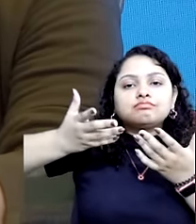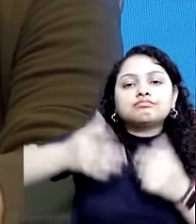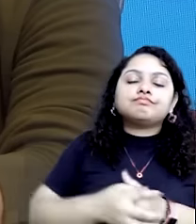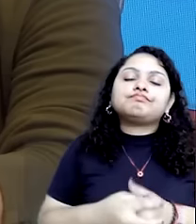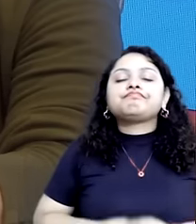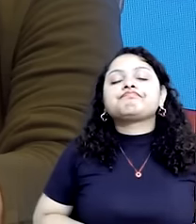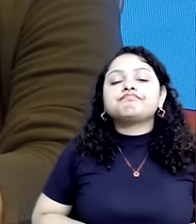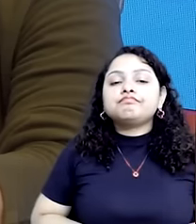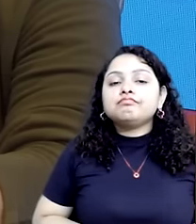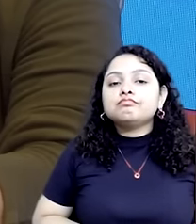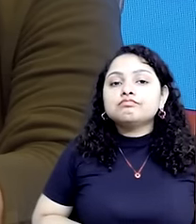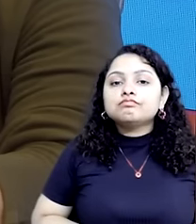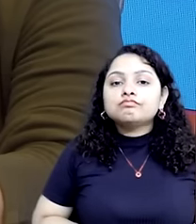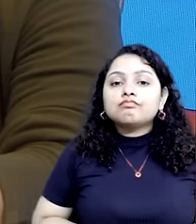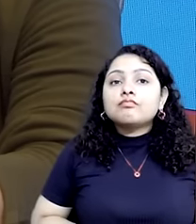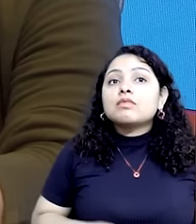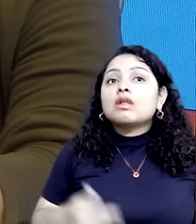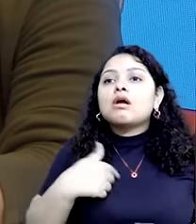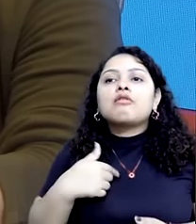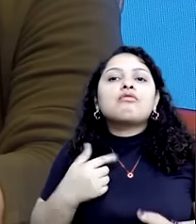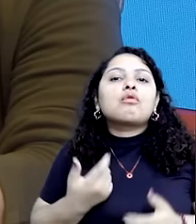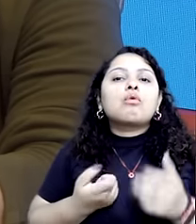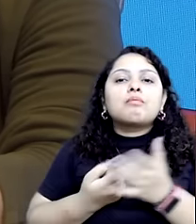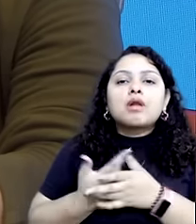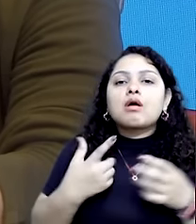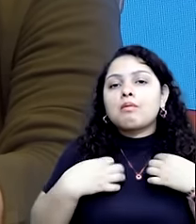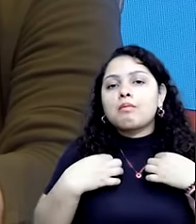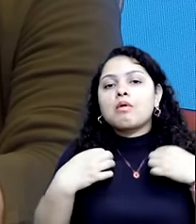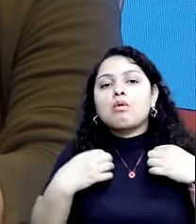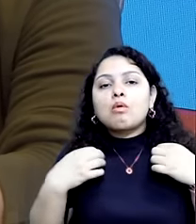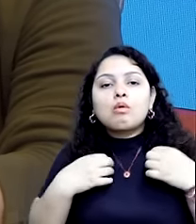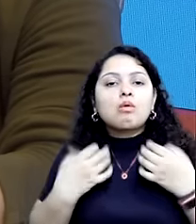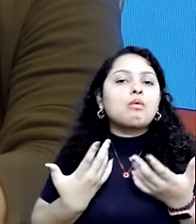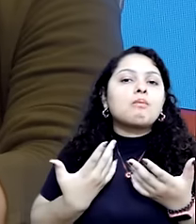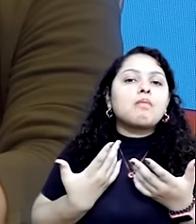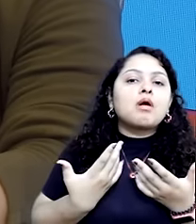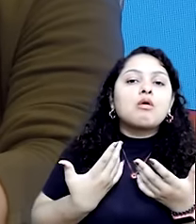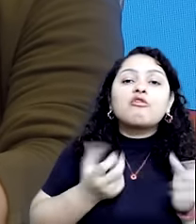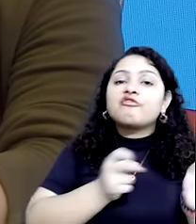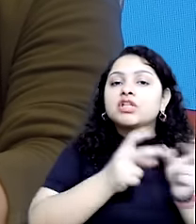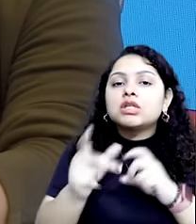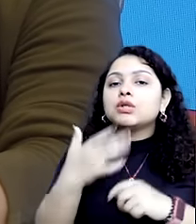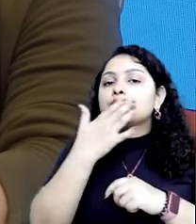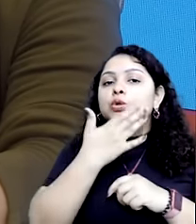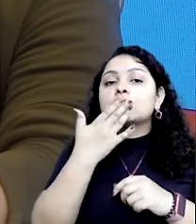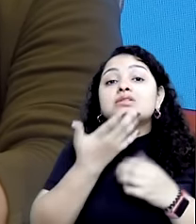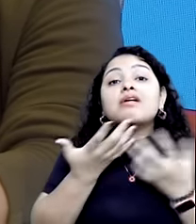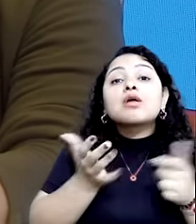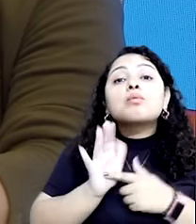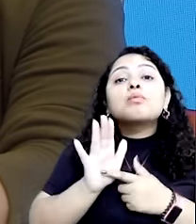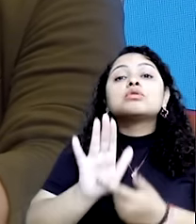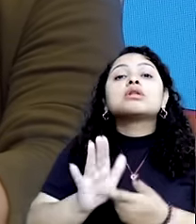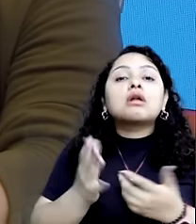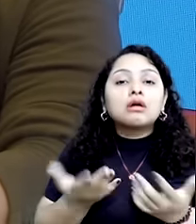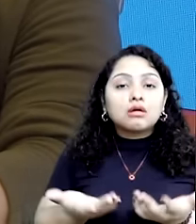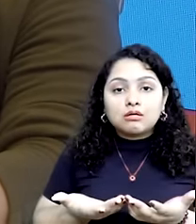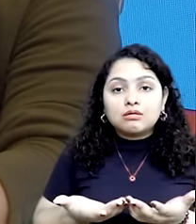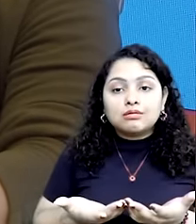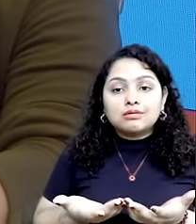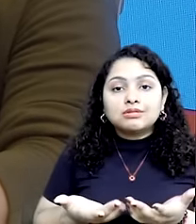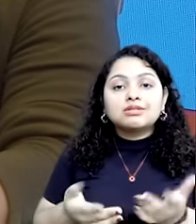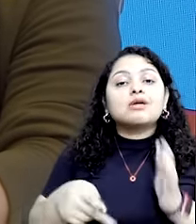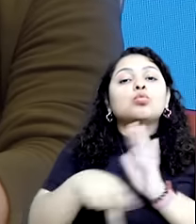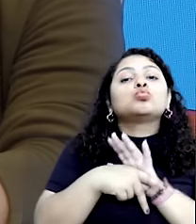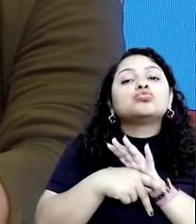parte Poxa eu vou compor um look ou então eu vou né meus doces aqui eu quero mostrar né da onde que vem a